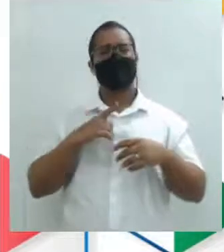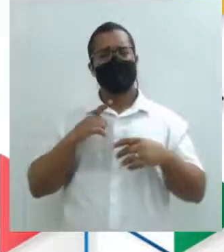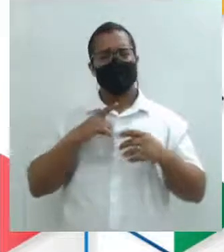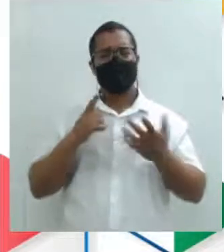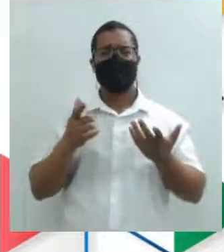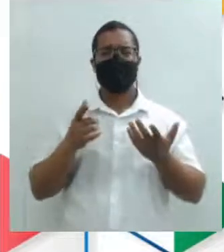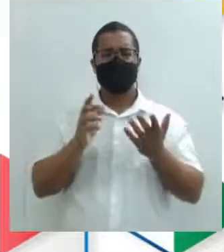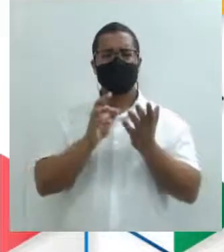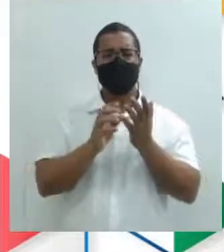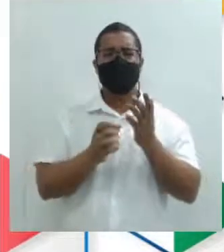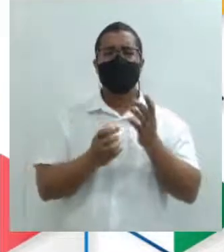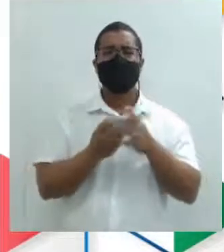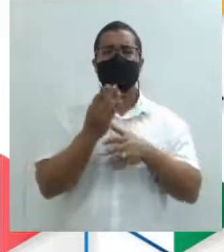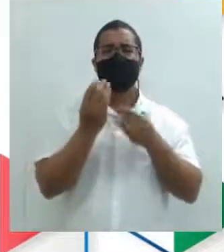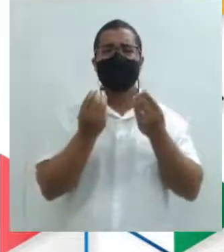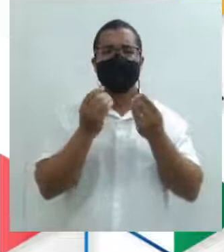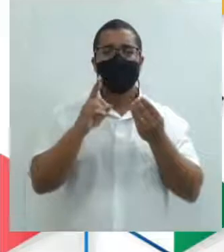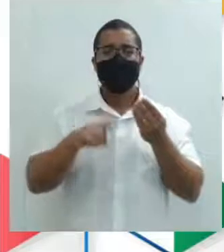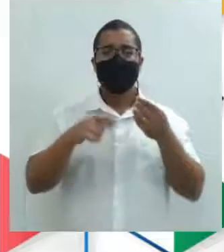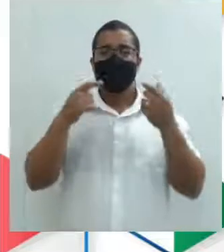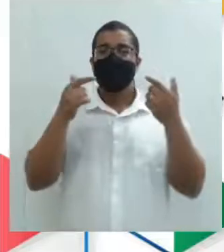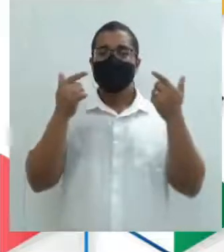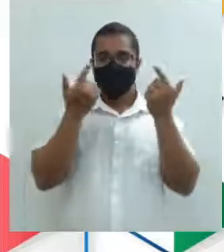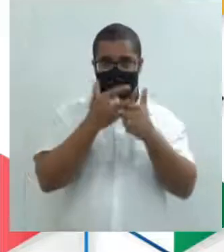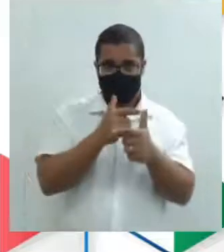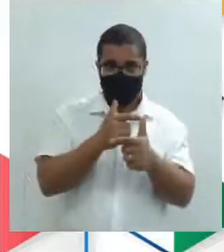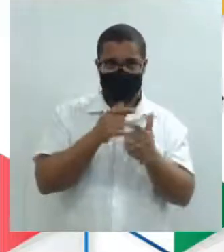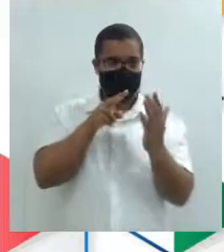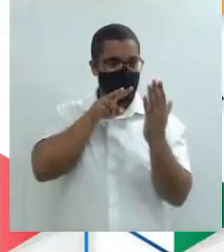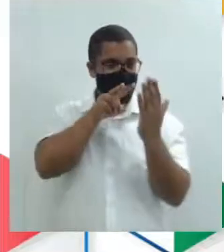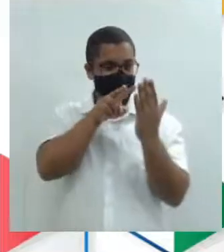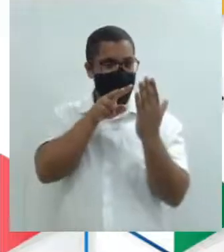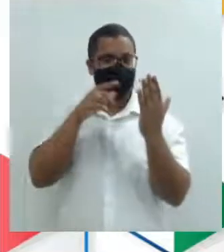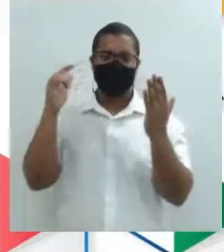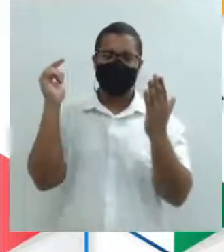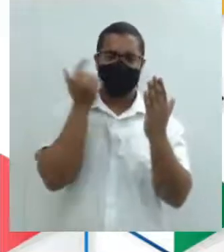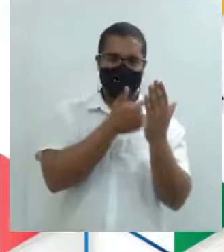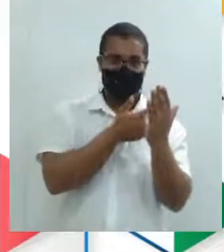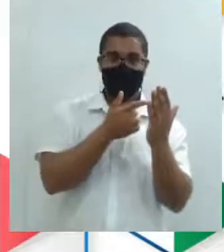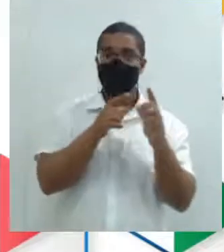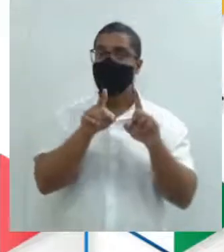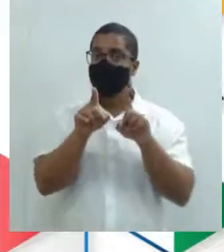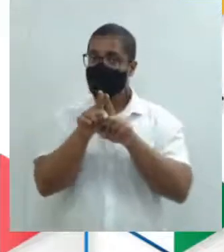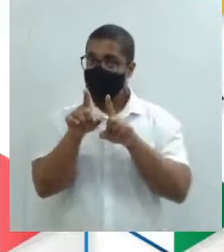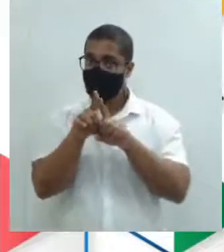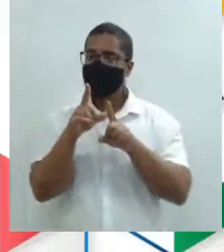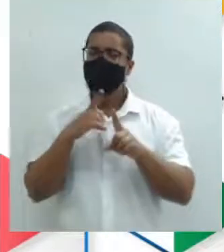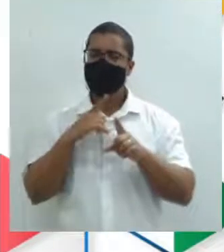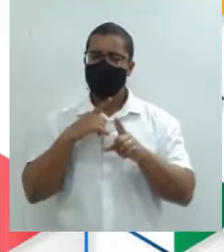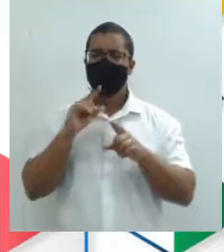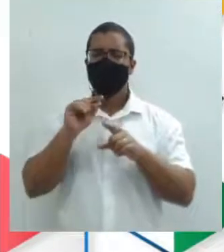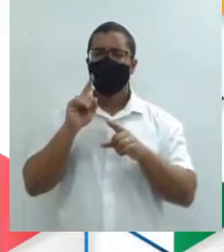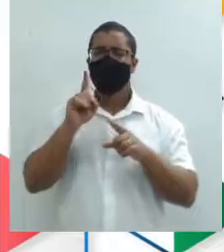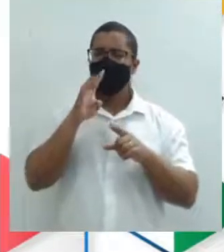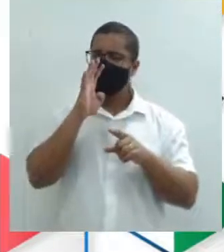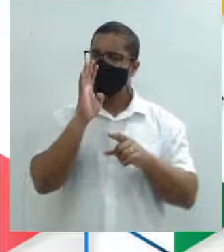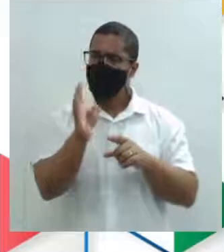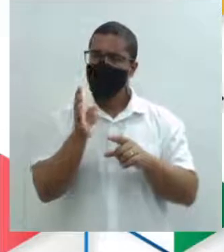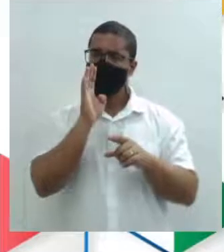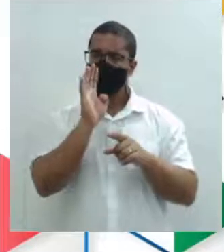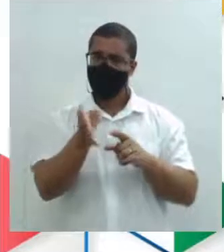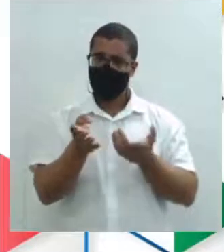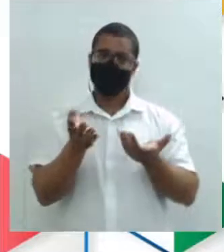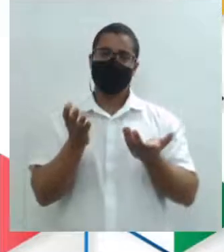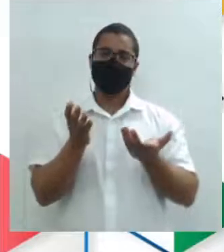têm tanto a função de divertir as pessoas, principalmente, mas também de fazer algumas